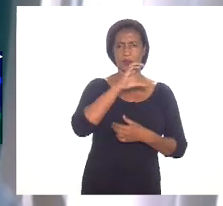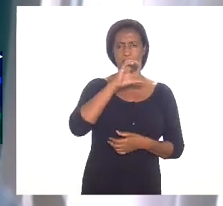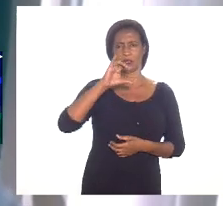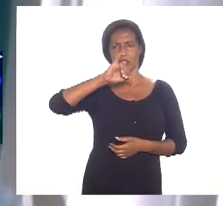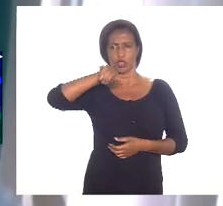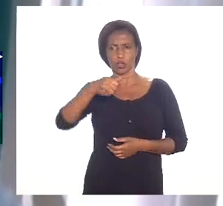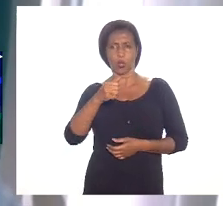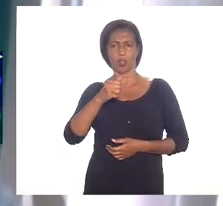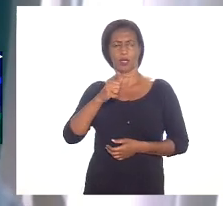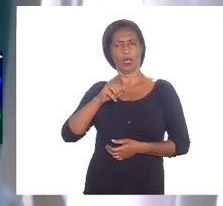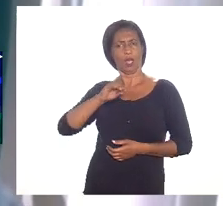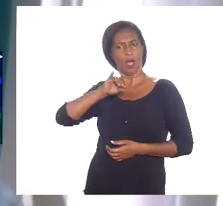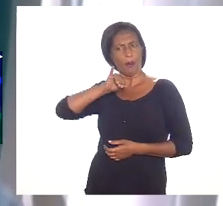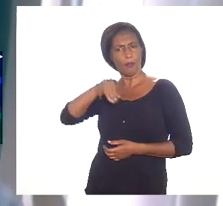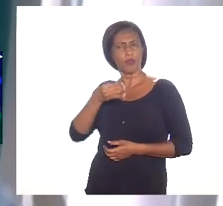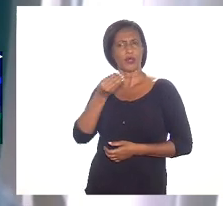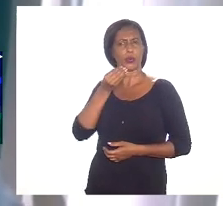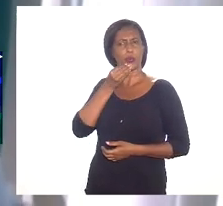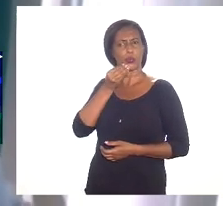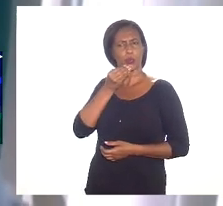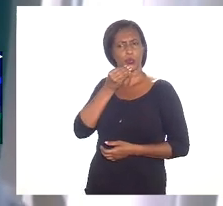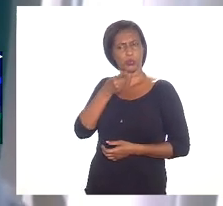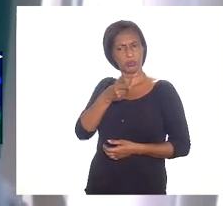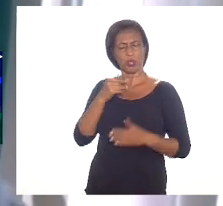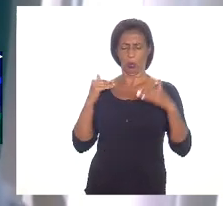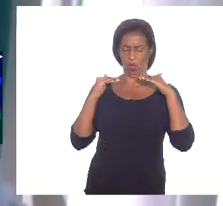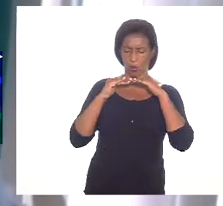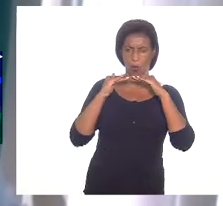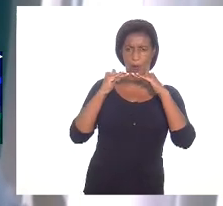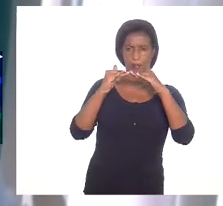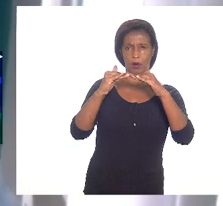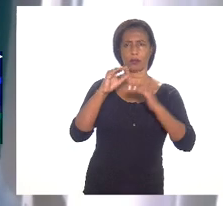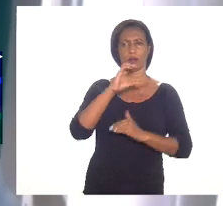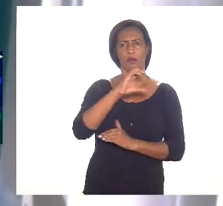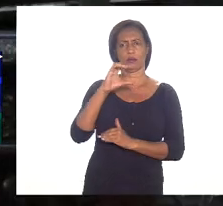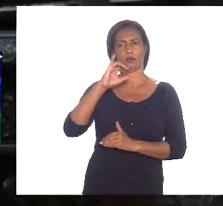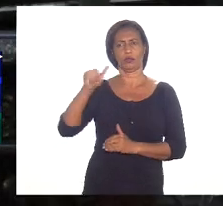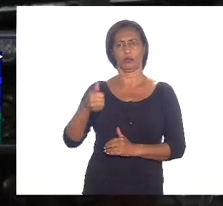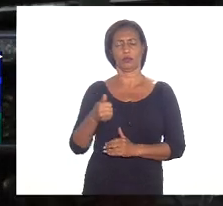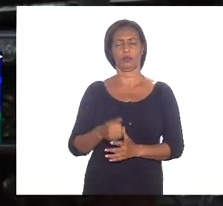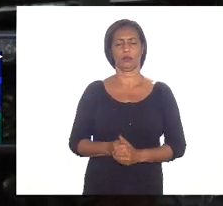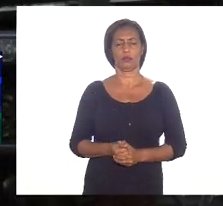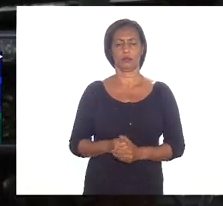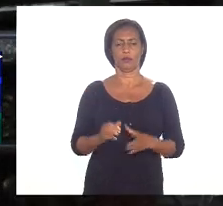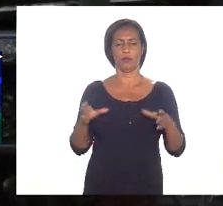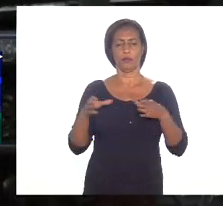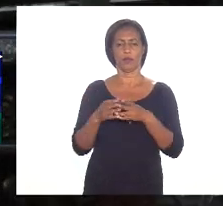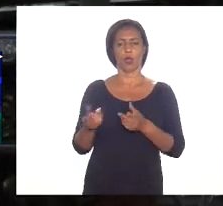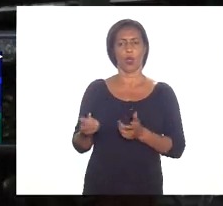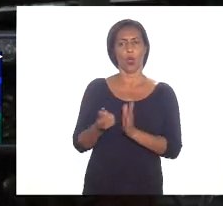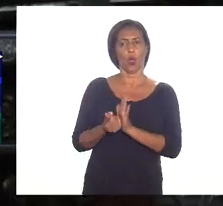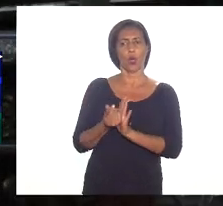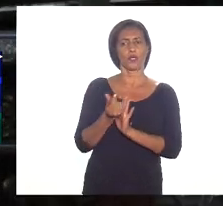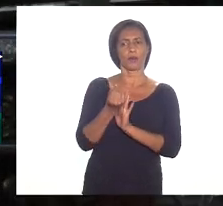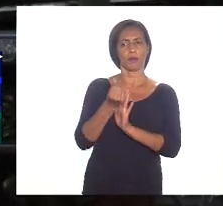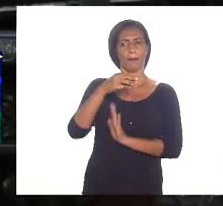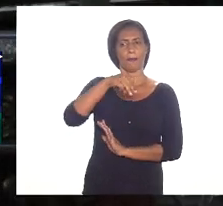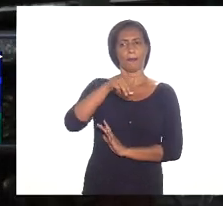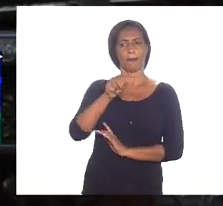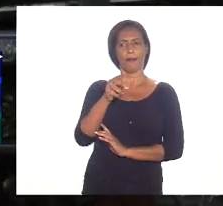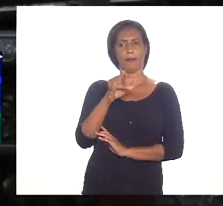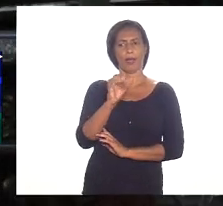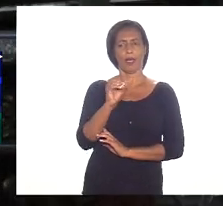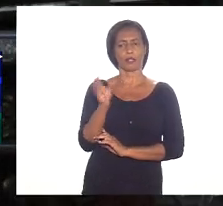aproveitou essas e médias Portanto o parecer da comissão de Economia acompanho o parecer da ccj pela comissão de orçamento Deputado Márcio